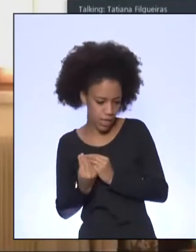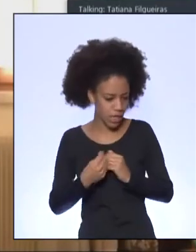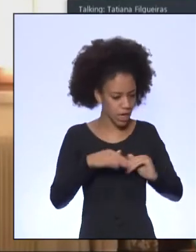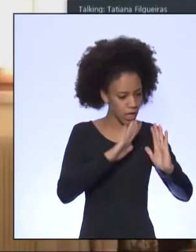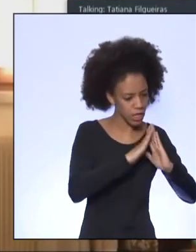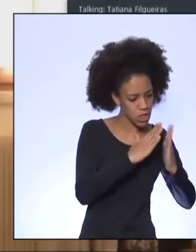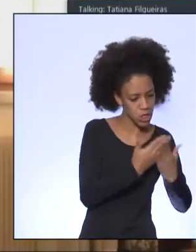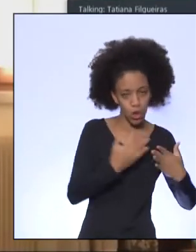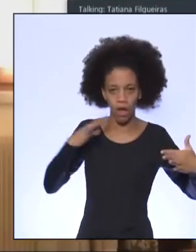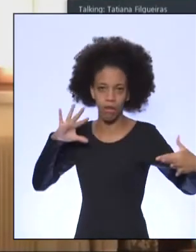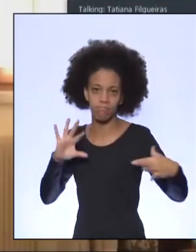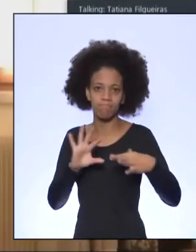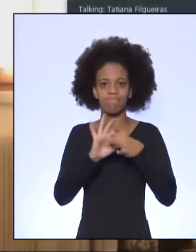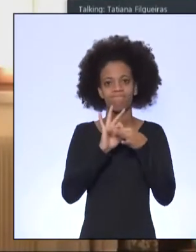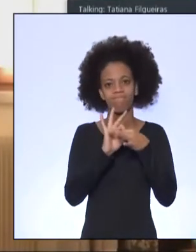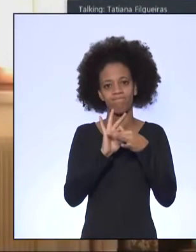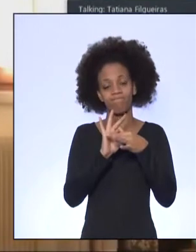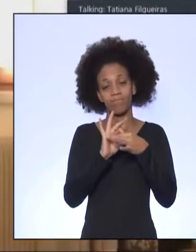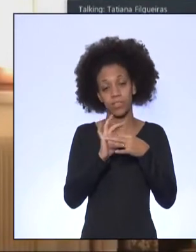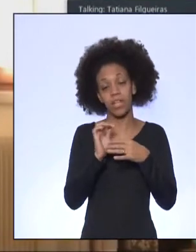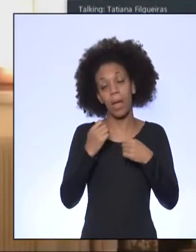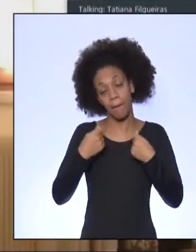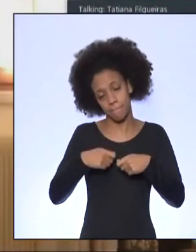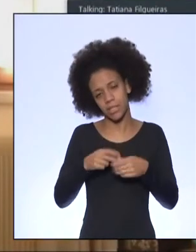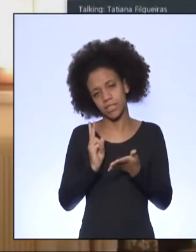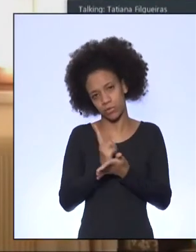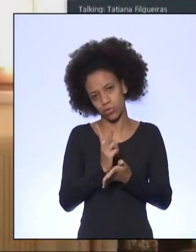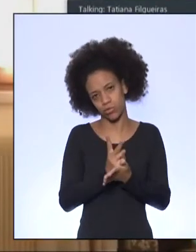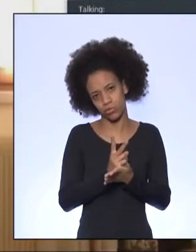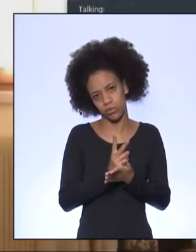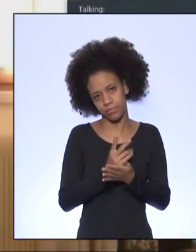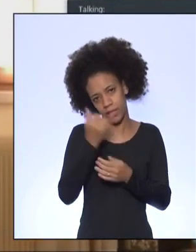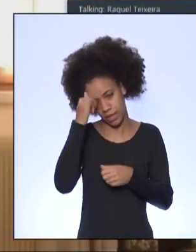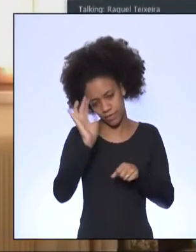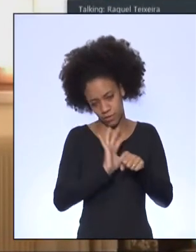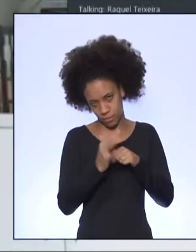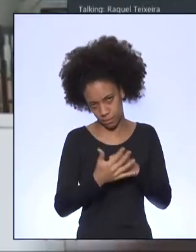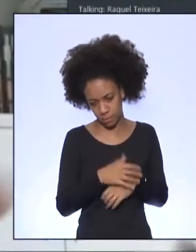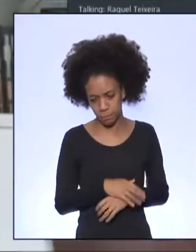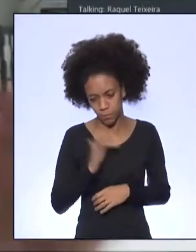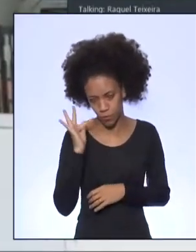são legados que a gente deveria manter no pós-pandemia.